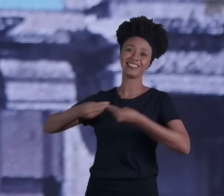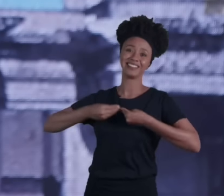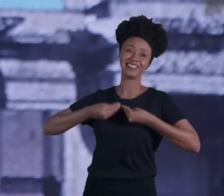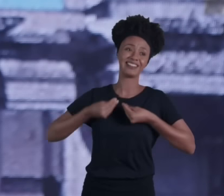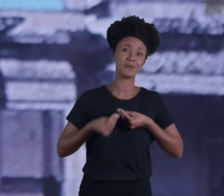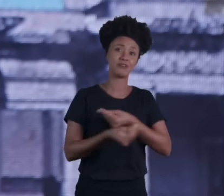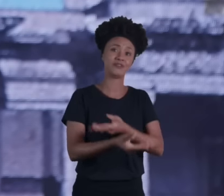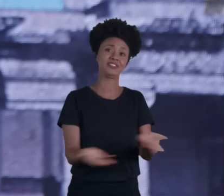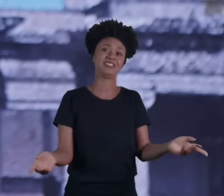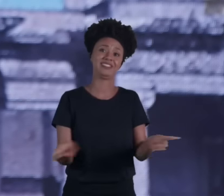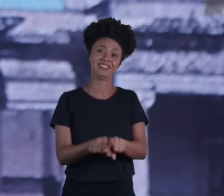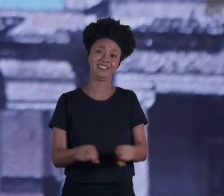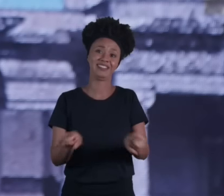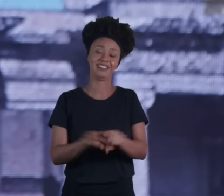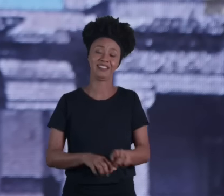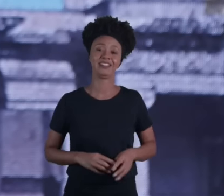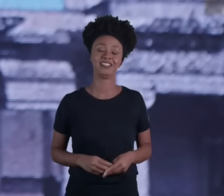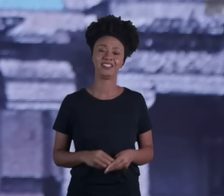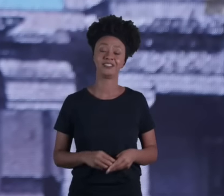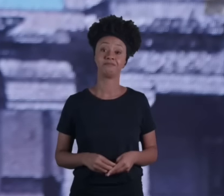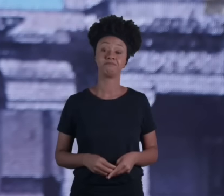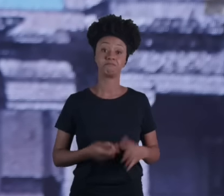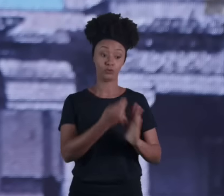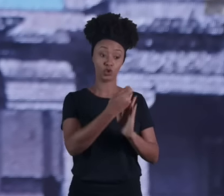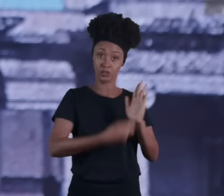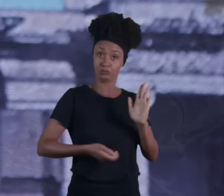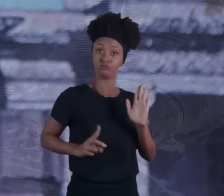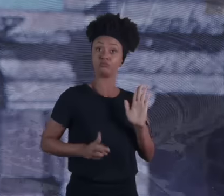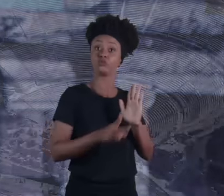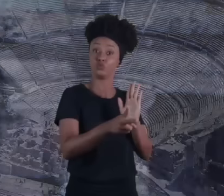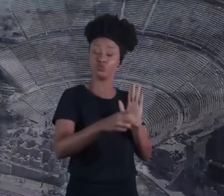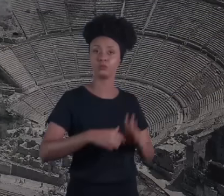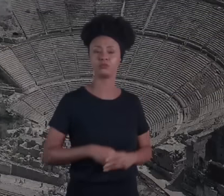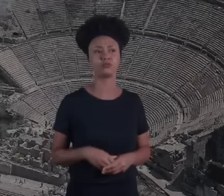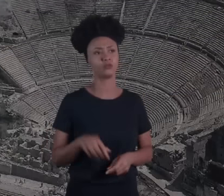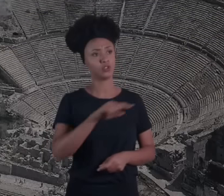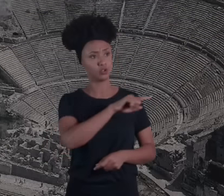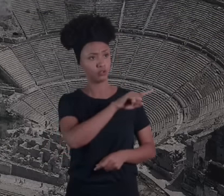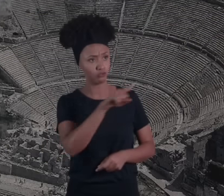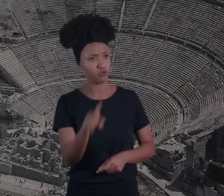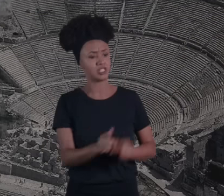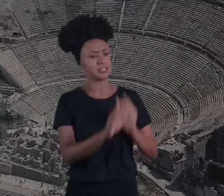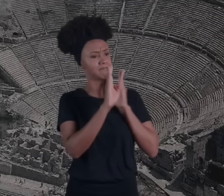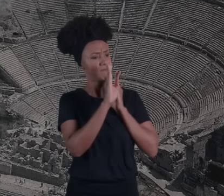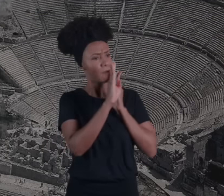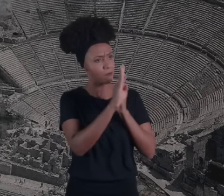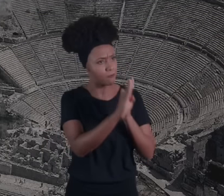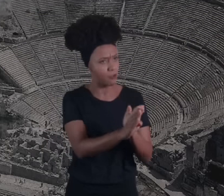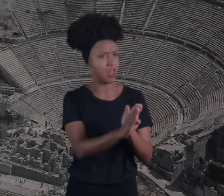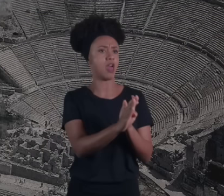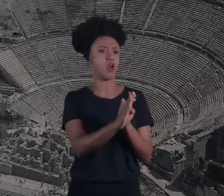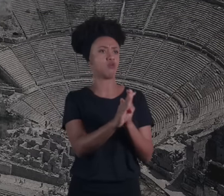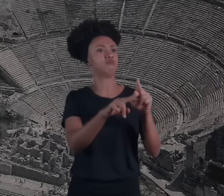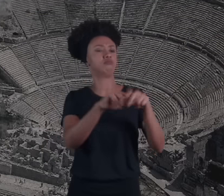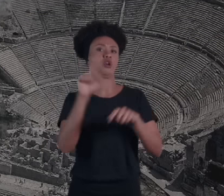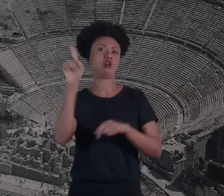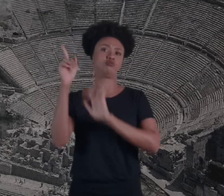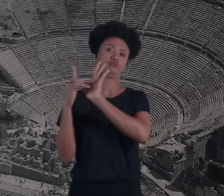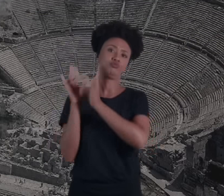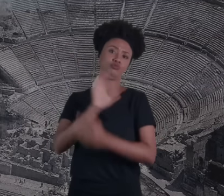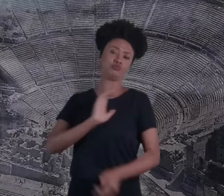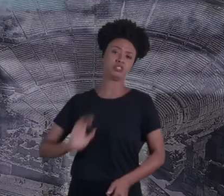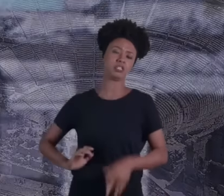E o texto continua dizendo: fiéis em Cristo Jesus. Eu queria primeiro